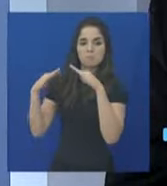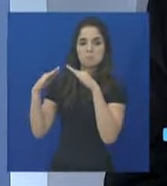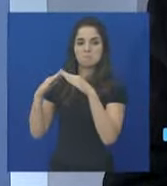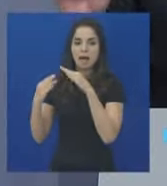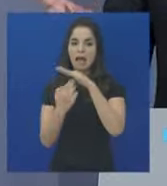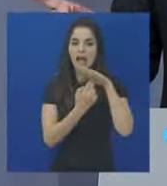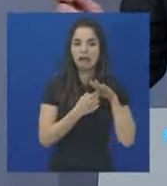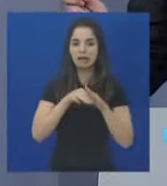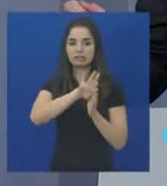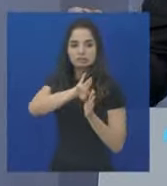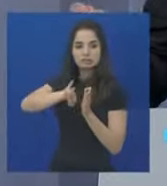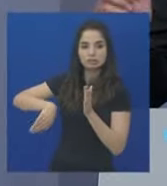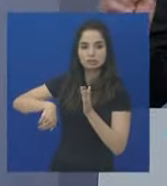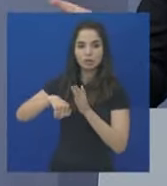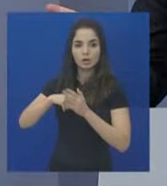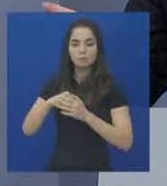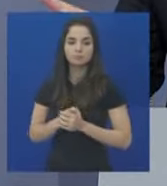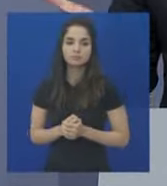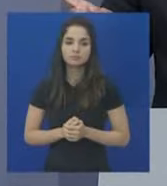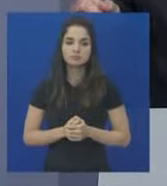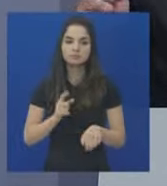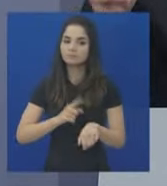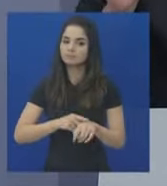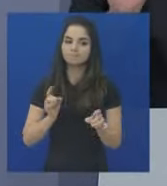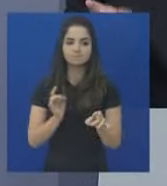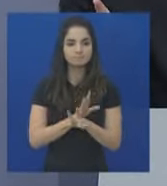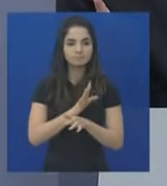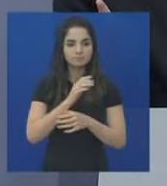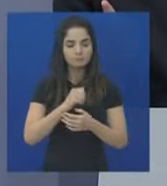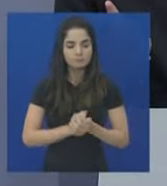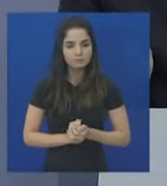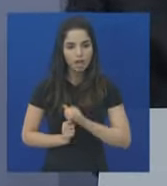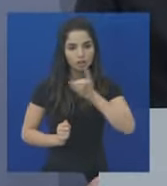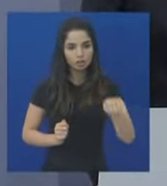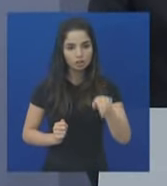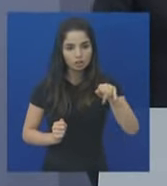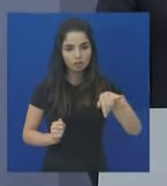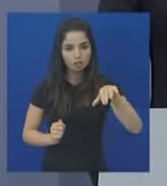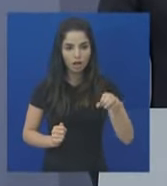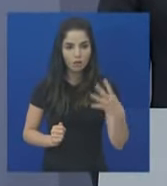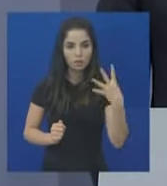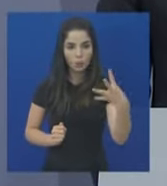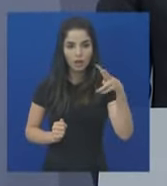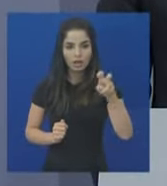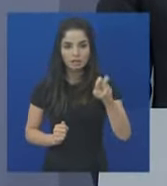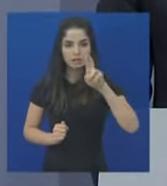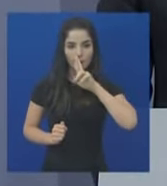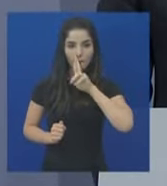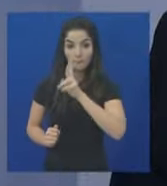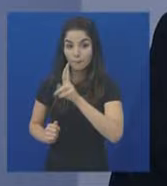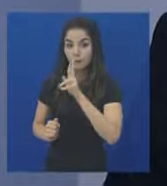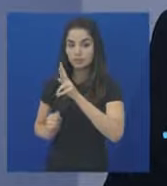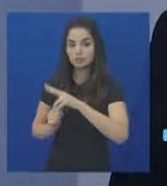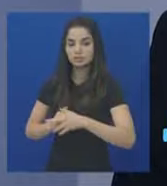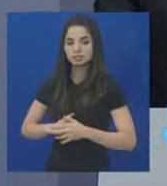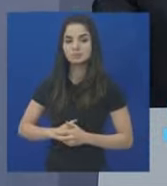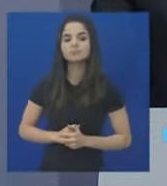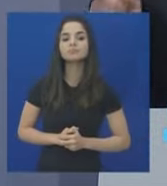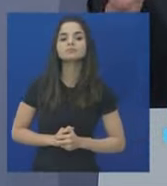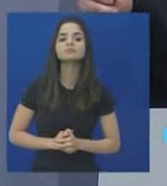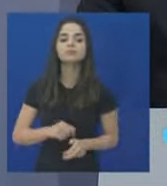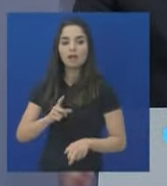Praia do Forte. Seu tempo, candidato. Muito obrigado. Candidato Jânio, o senhor agora tem 45 segundos para a réplica. O teu tempo